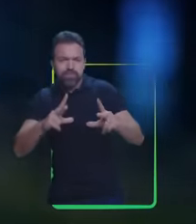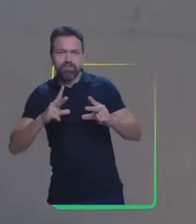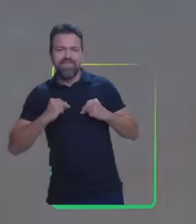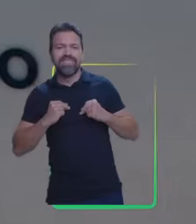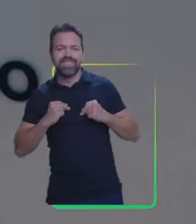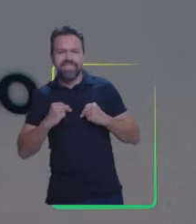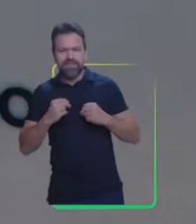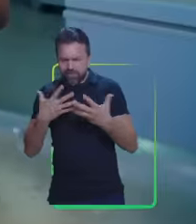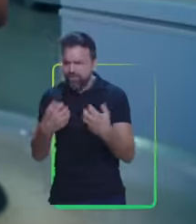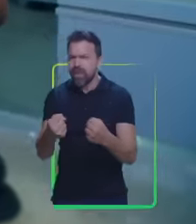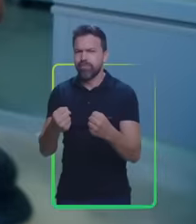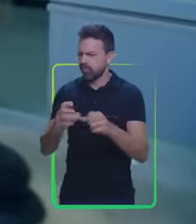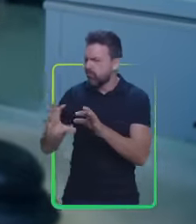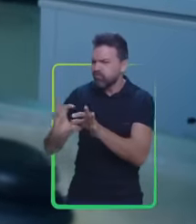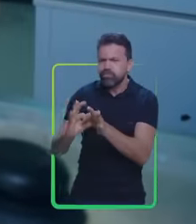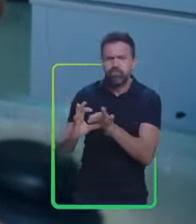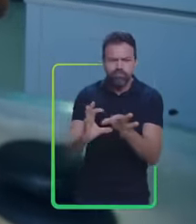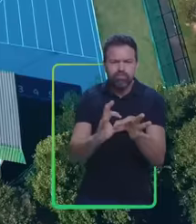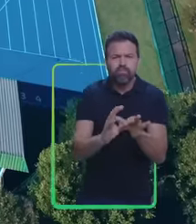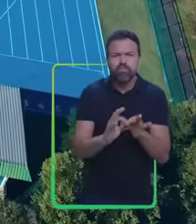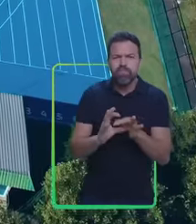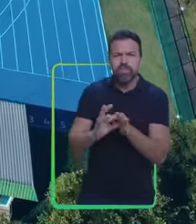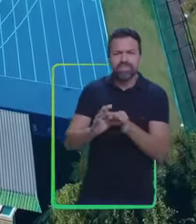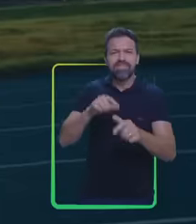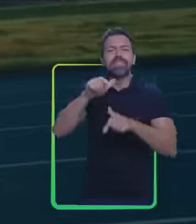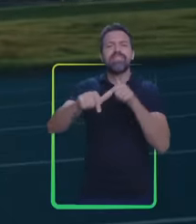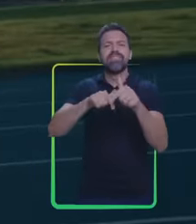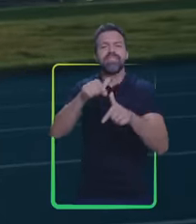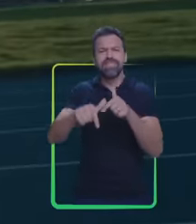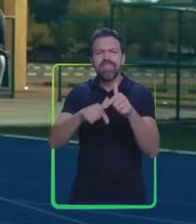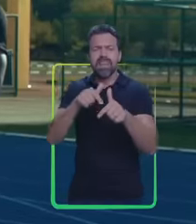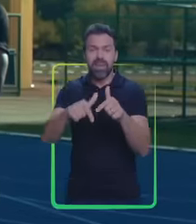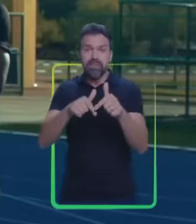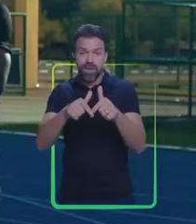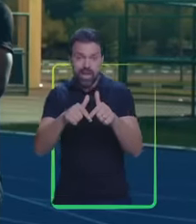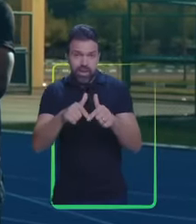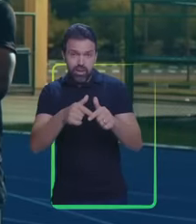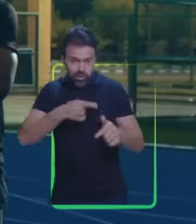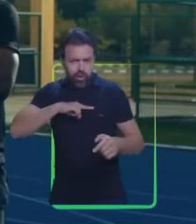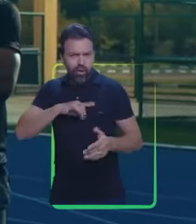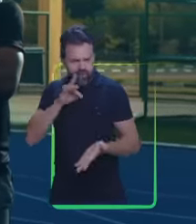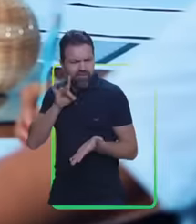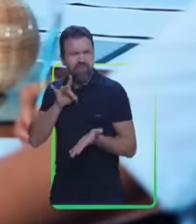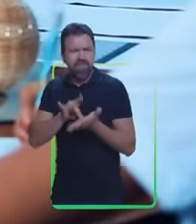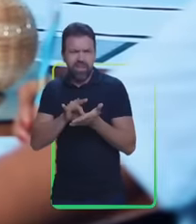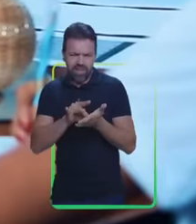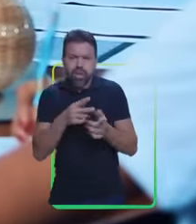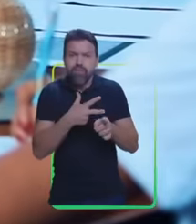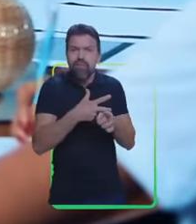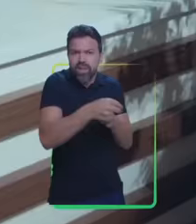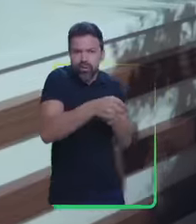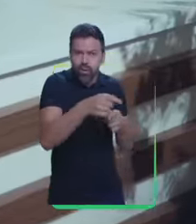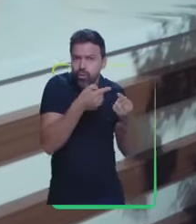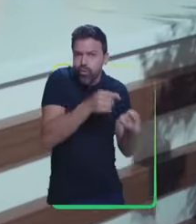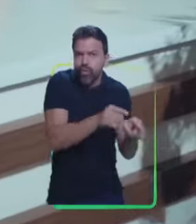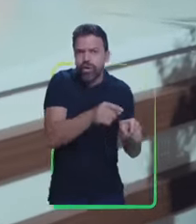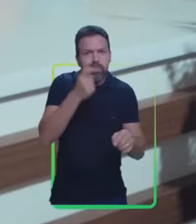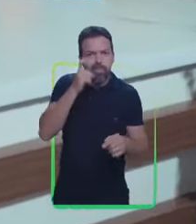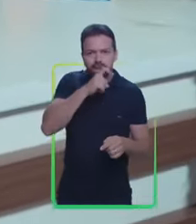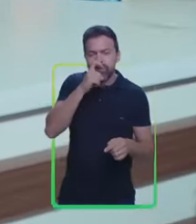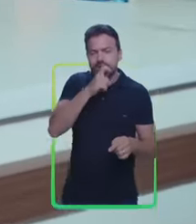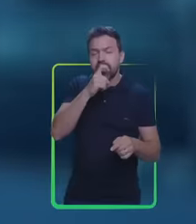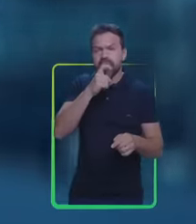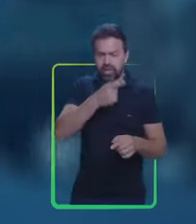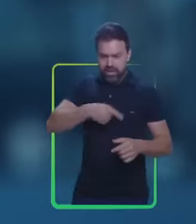merece. Vamos juntos trabalhar pra verdade vencer a mentira. Tereza é coragem que